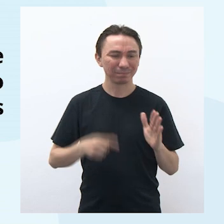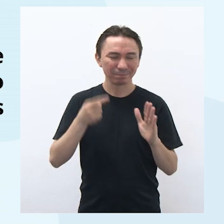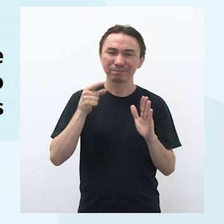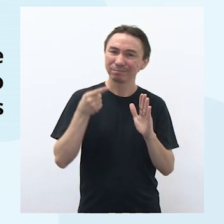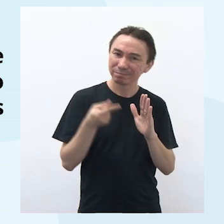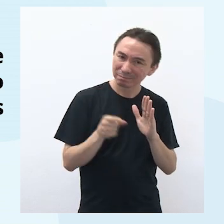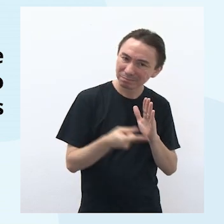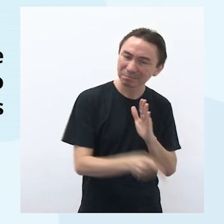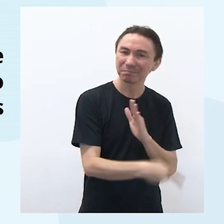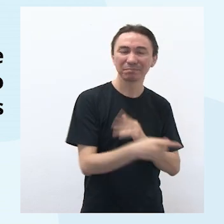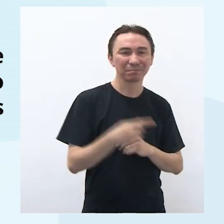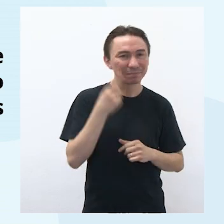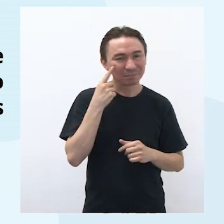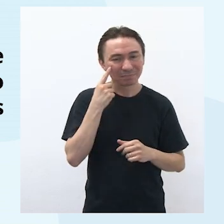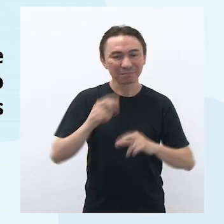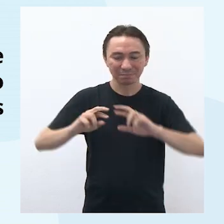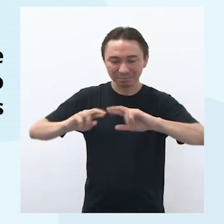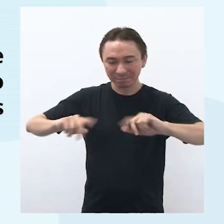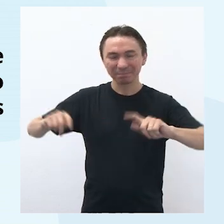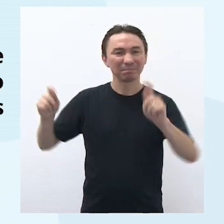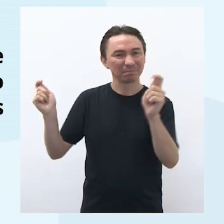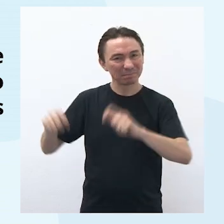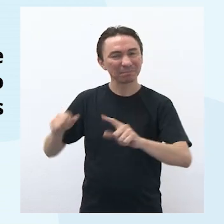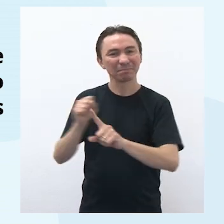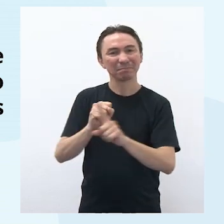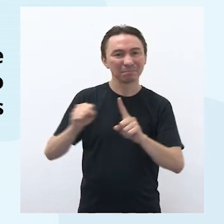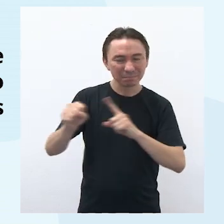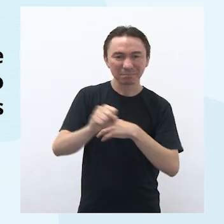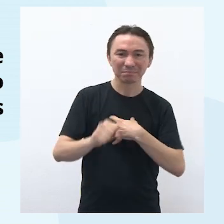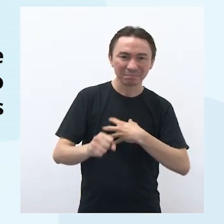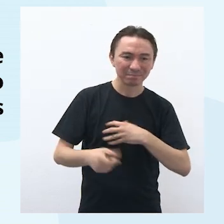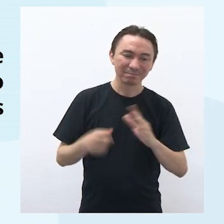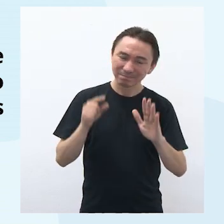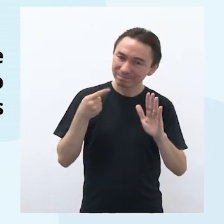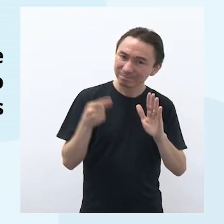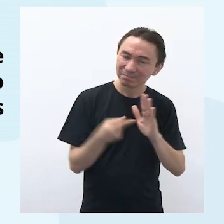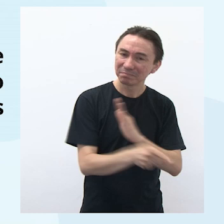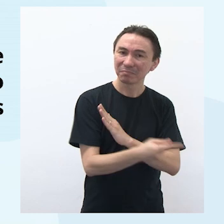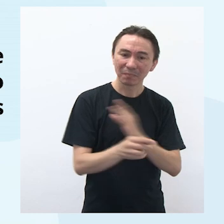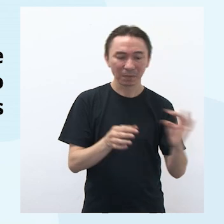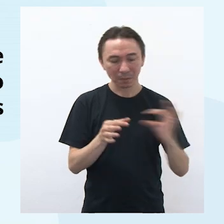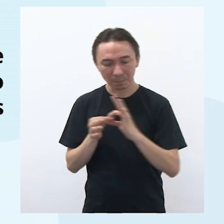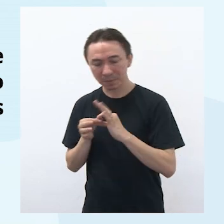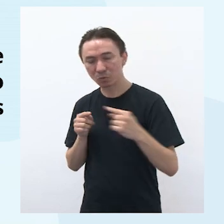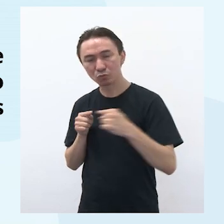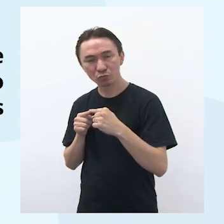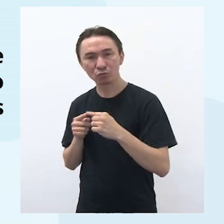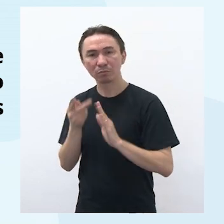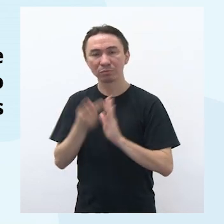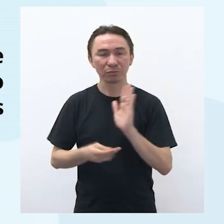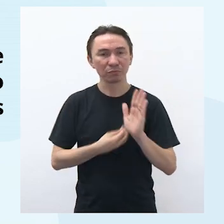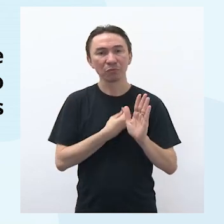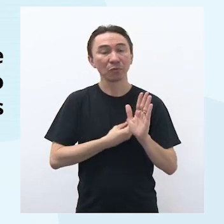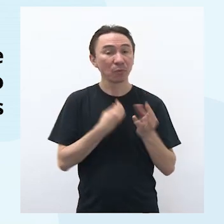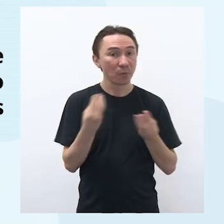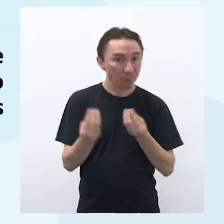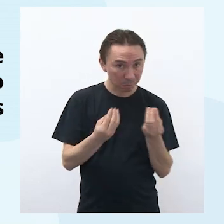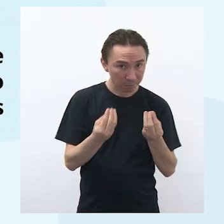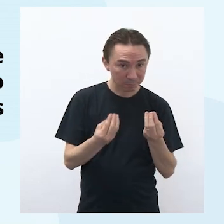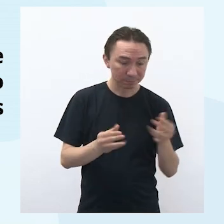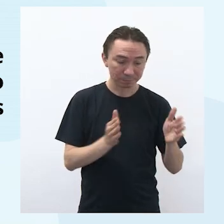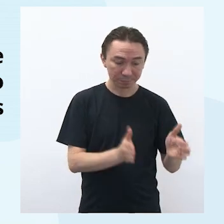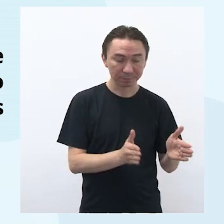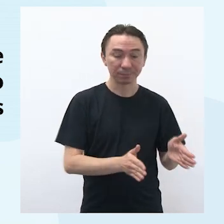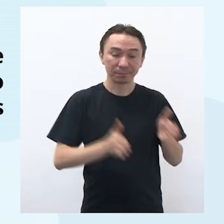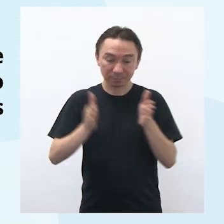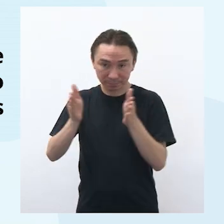desenvolvimento intencional das competências socioemocionais no projeto de vida. E no segundo momento, a gente retoma